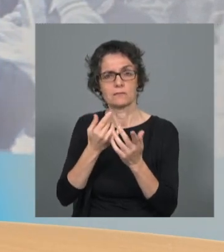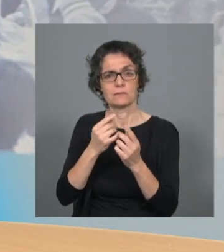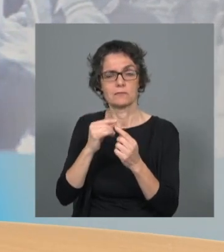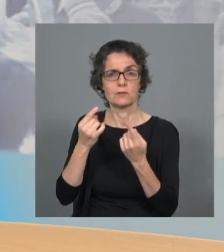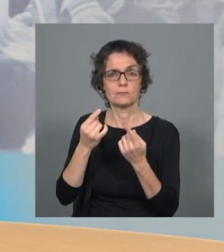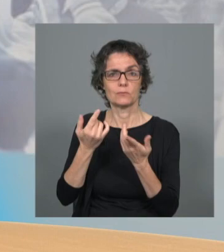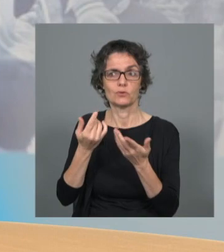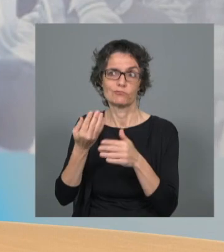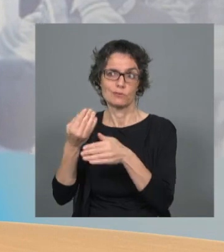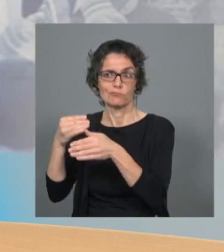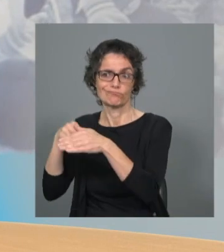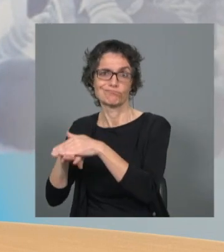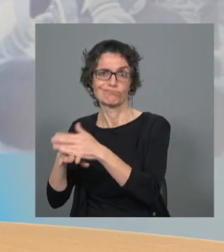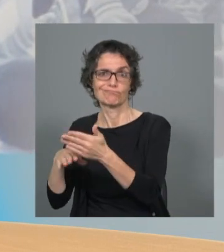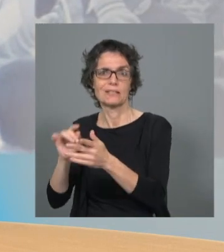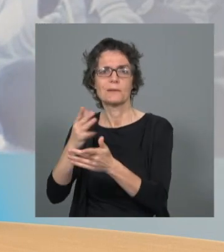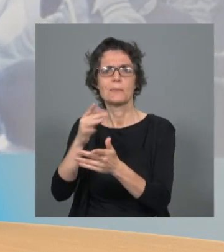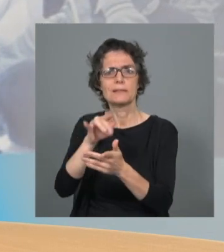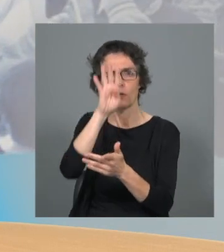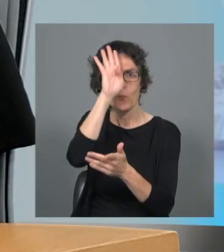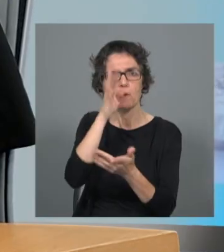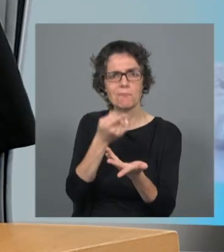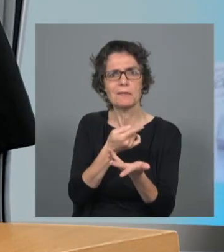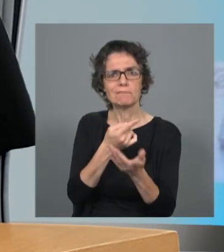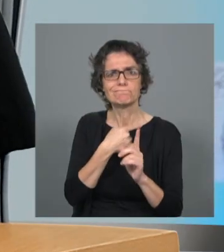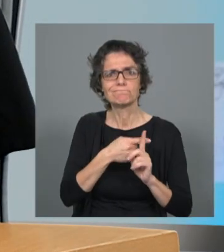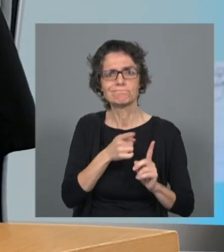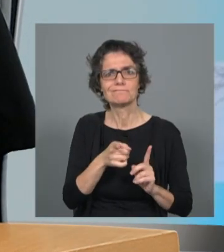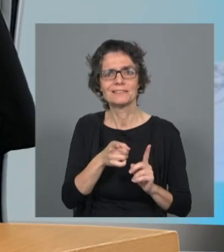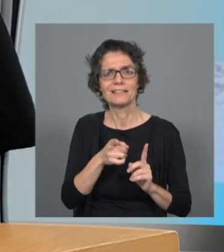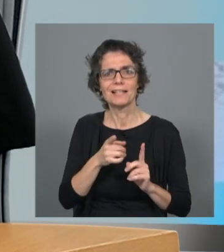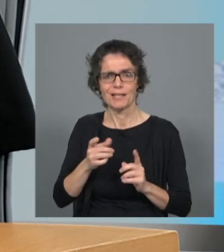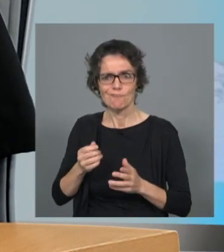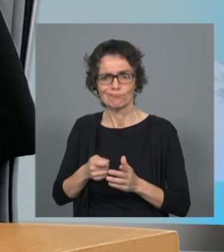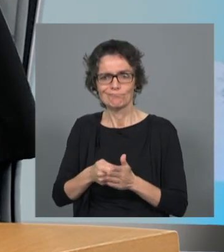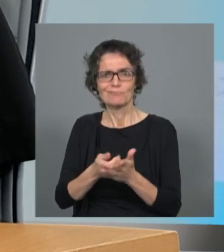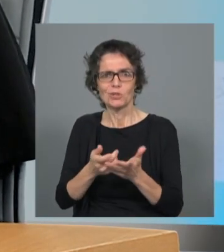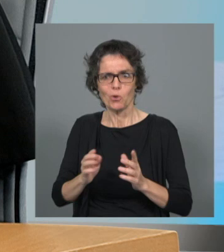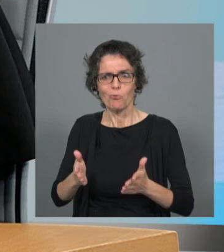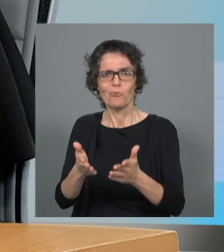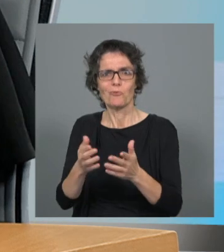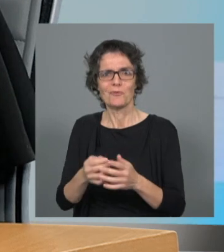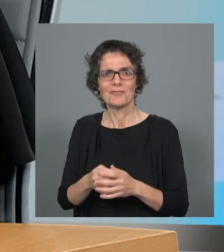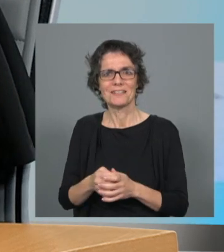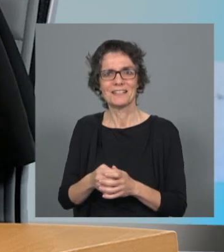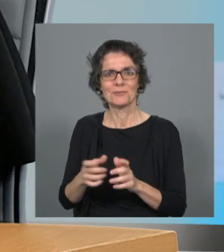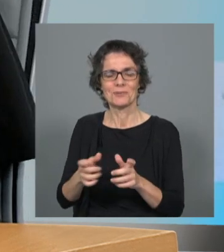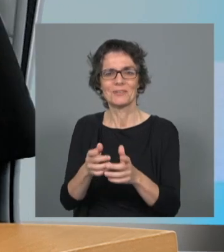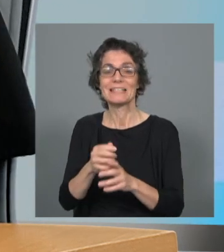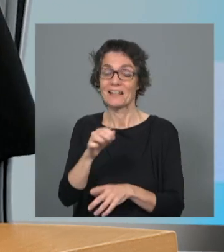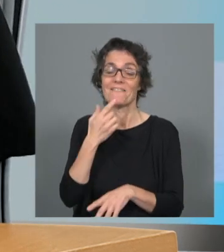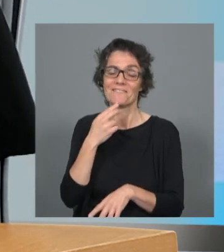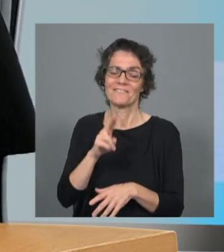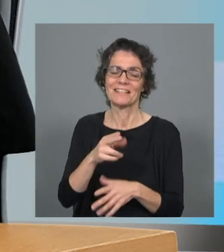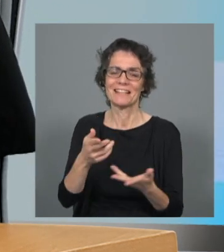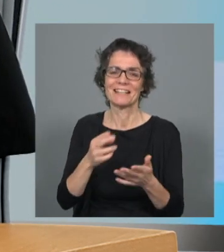colocado numa estante, neste caso o Papa Francisco não nos larga, poderíamos dizer assim. É mesmo assim, não nos